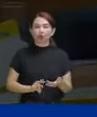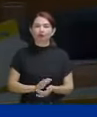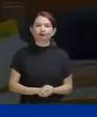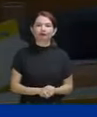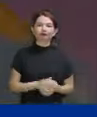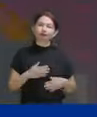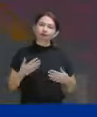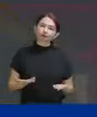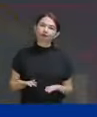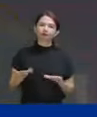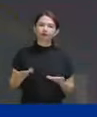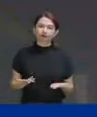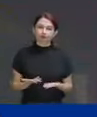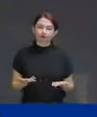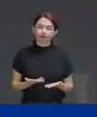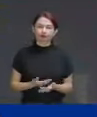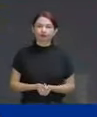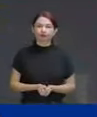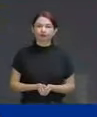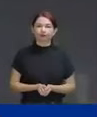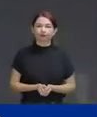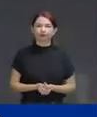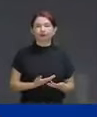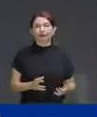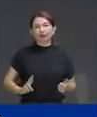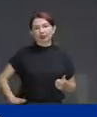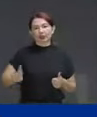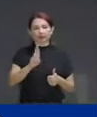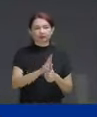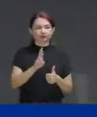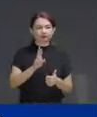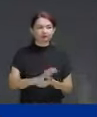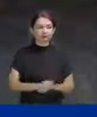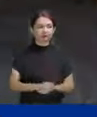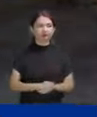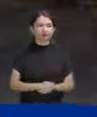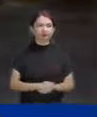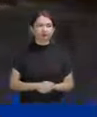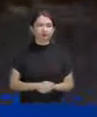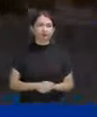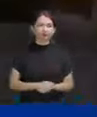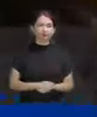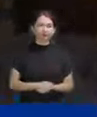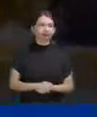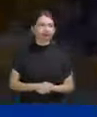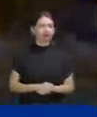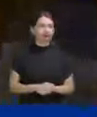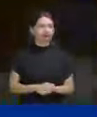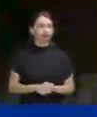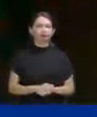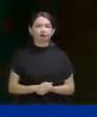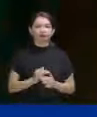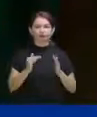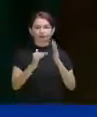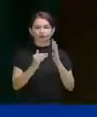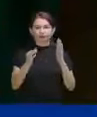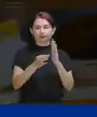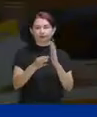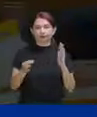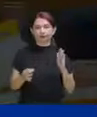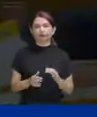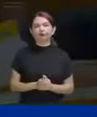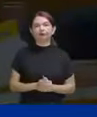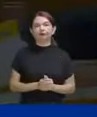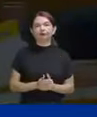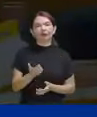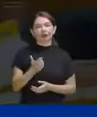Vamos passar a palavra à doutora Sara Cavalcante. Imagem ampla do plenário. Apenas reitero os termos do parecer. Reiterado,